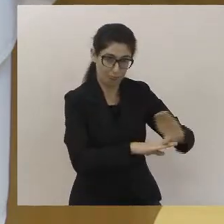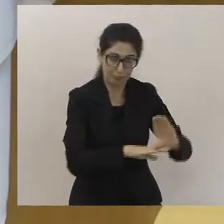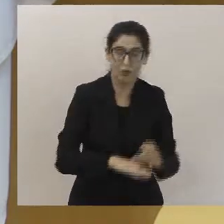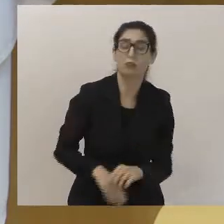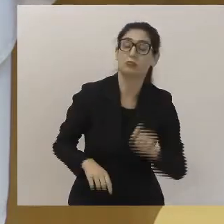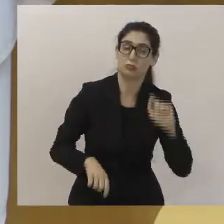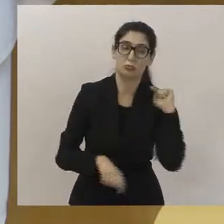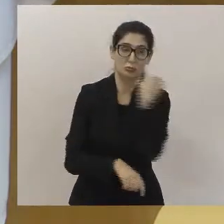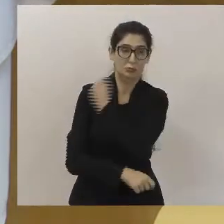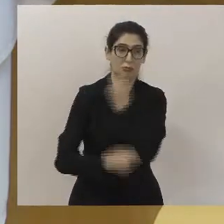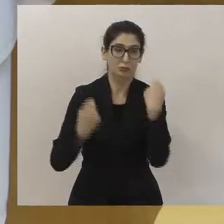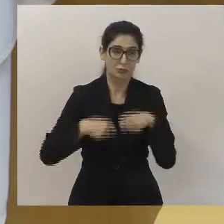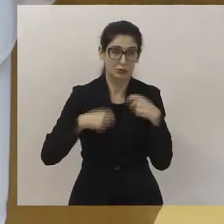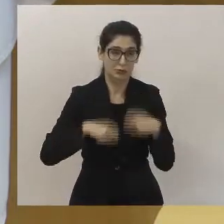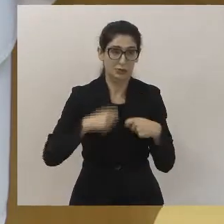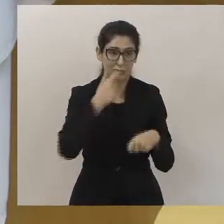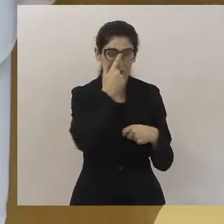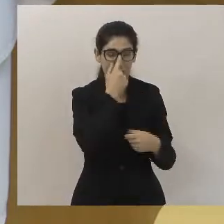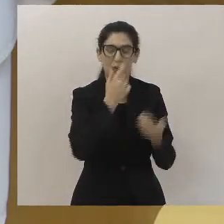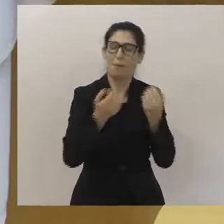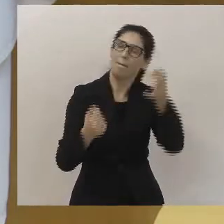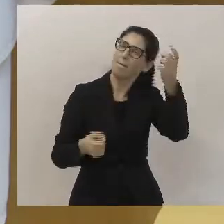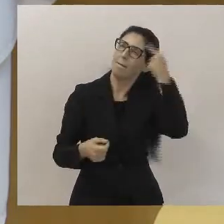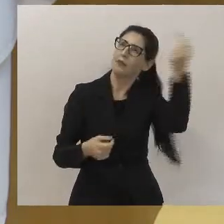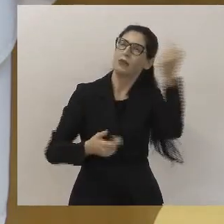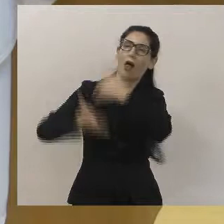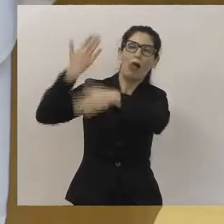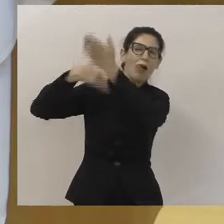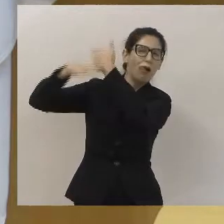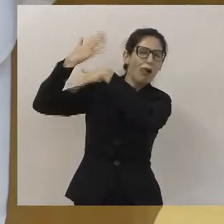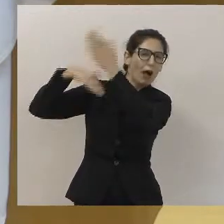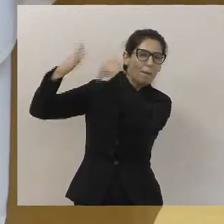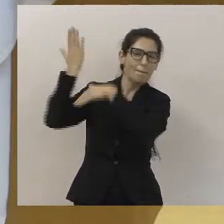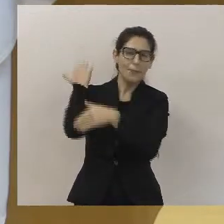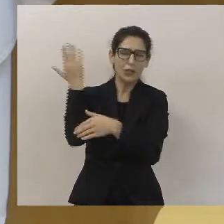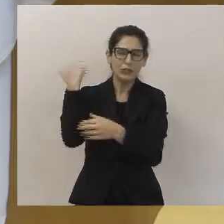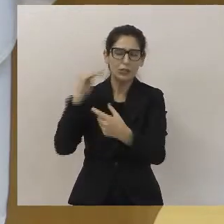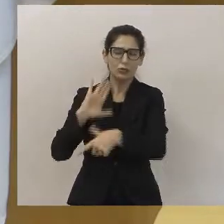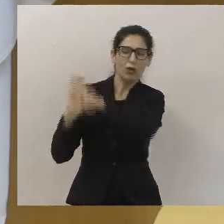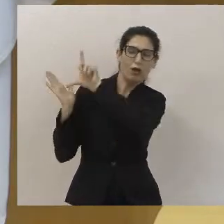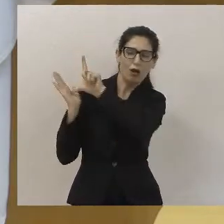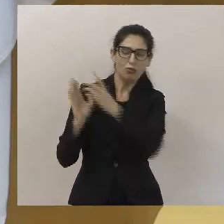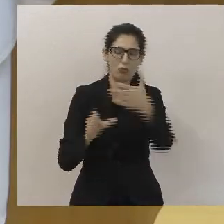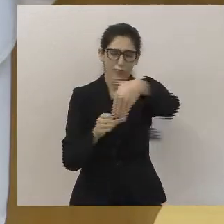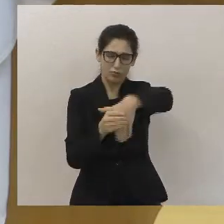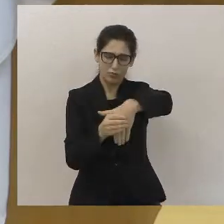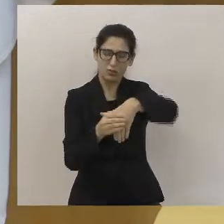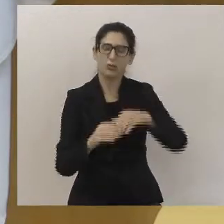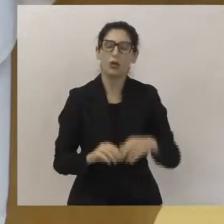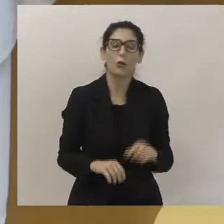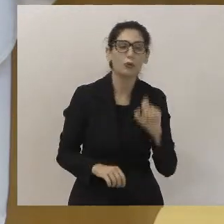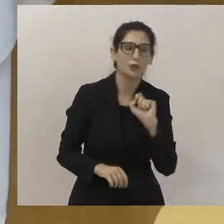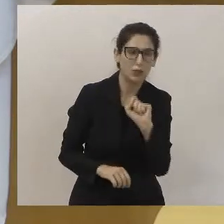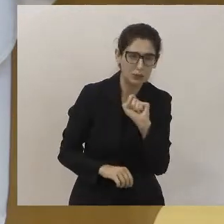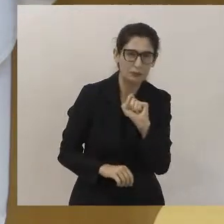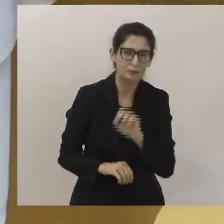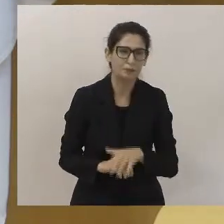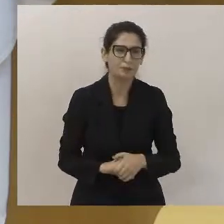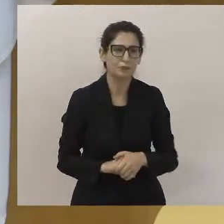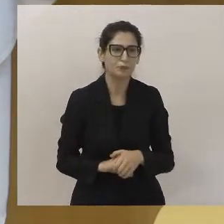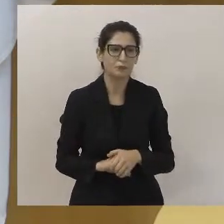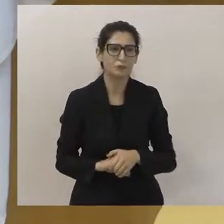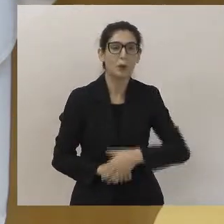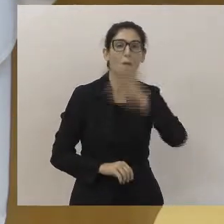um pouco o lado o começo é antes da eleição sim é reservado de deus porque isso aqui é um retrato